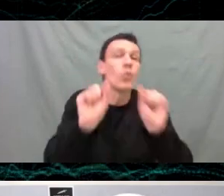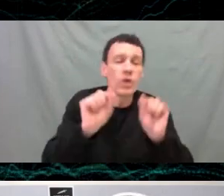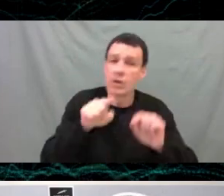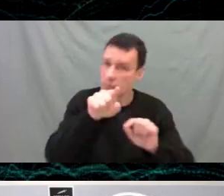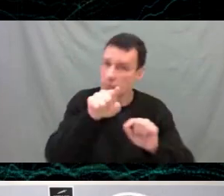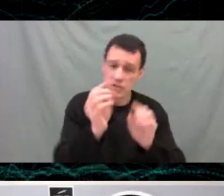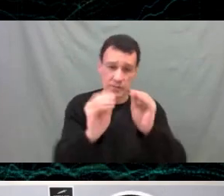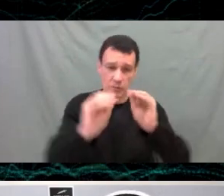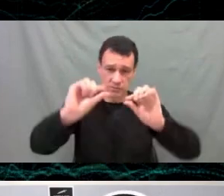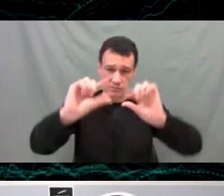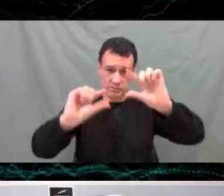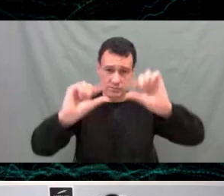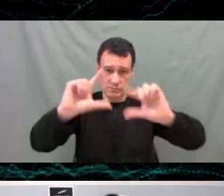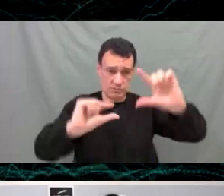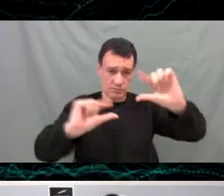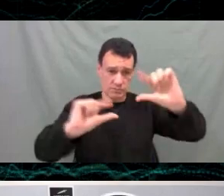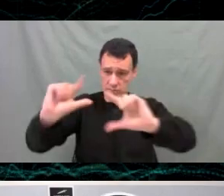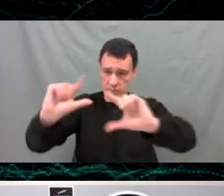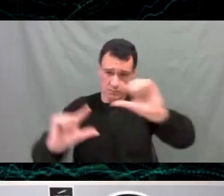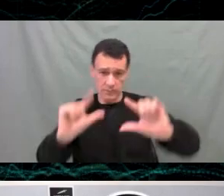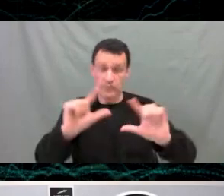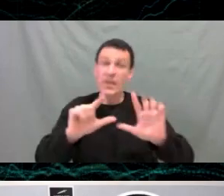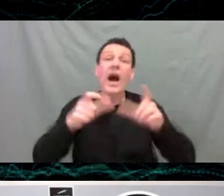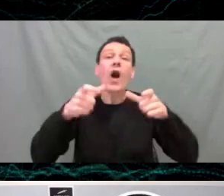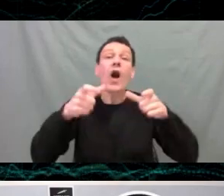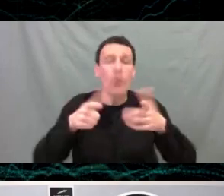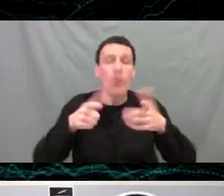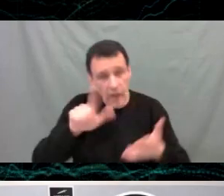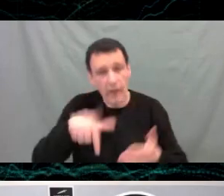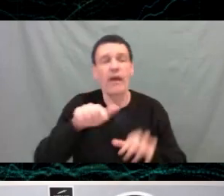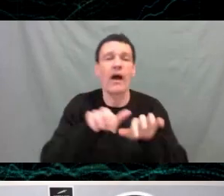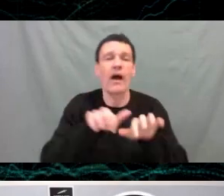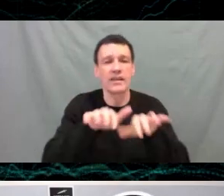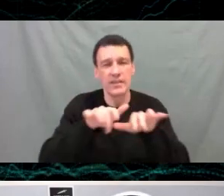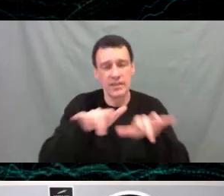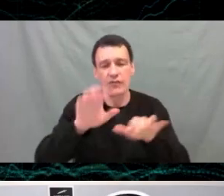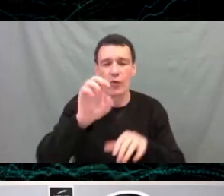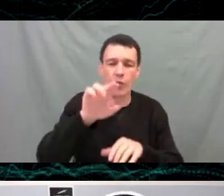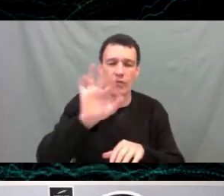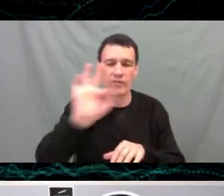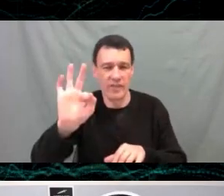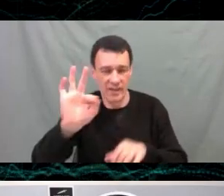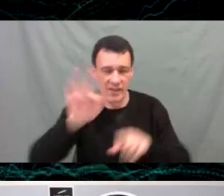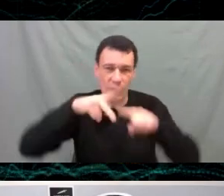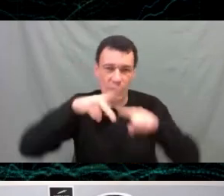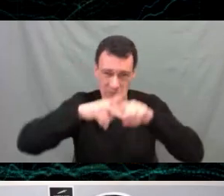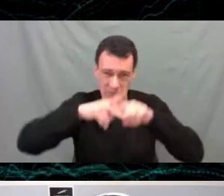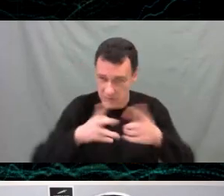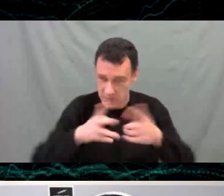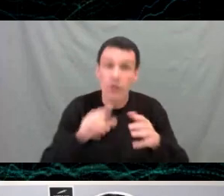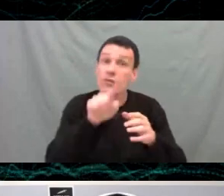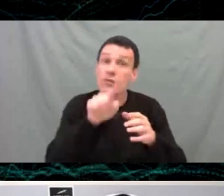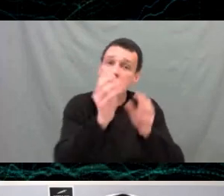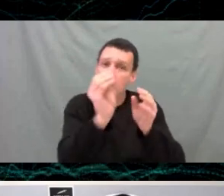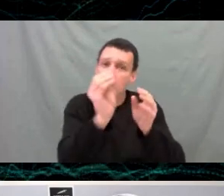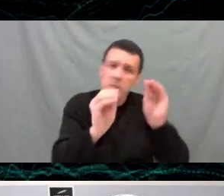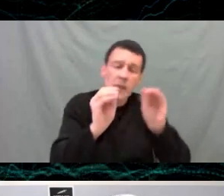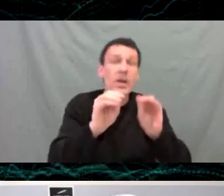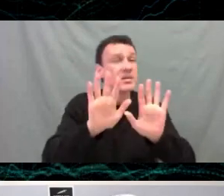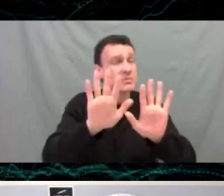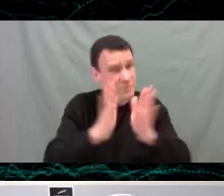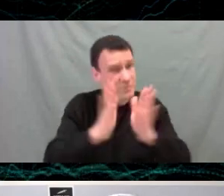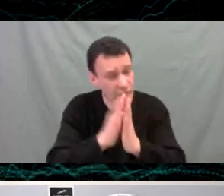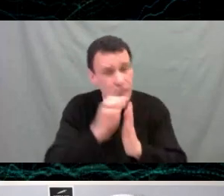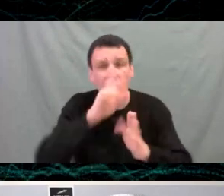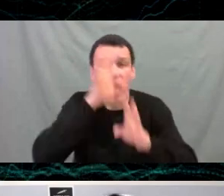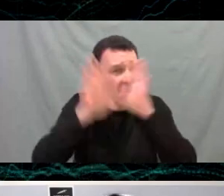lá no arquivo de configuração. Então, você altera aquele arquivo de configuração, insere os valores aos poucos, vai sendo prudente nisso, não sai aumentando tudo,